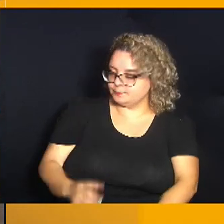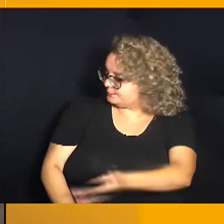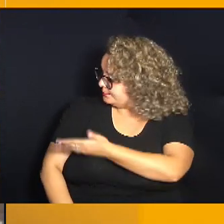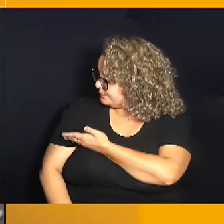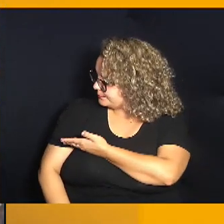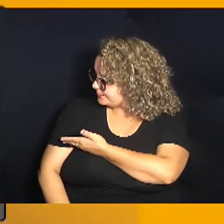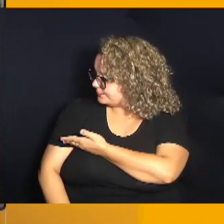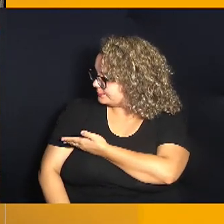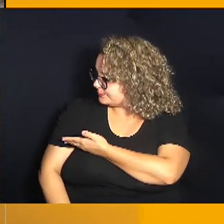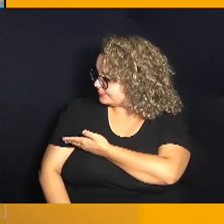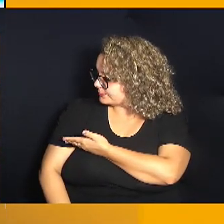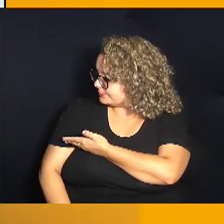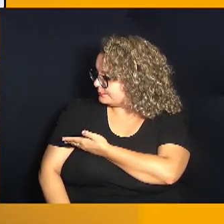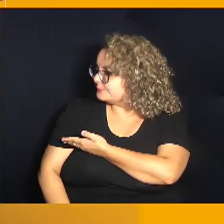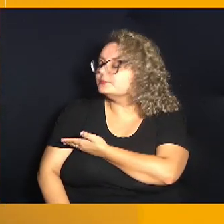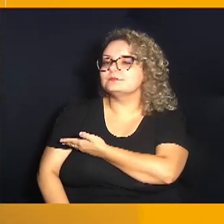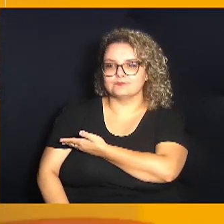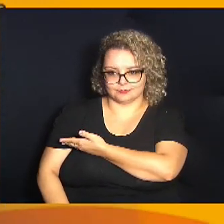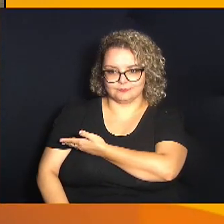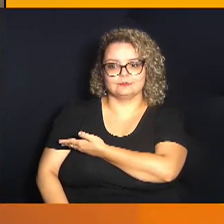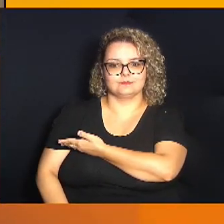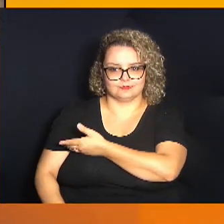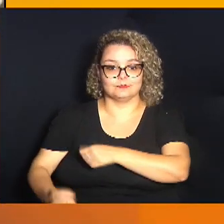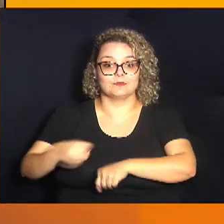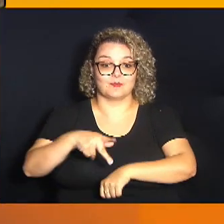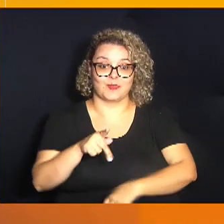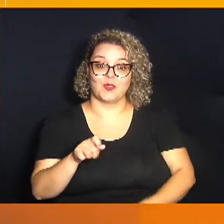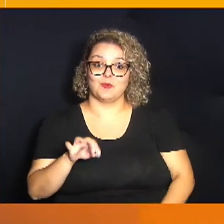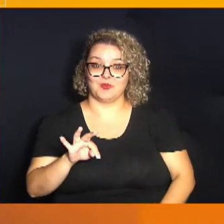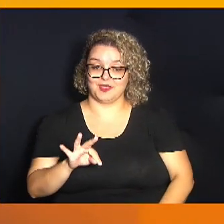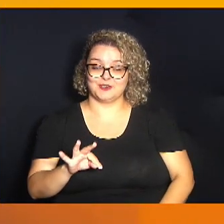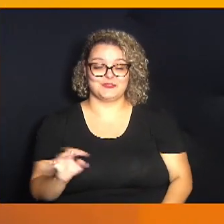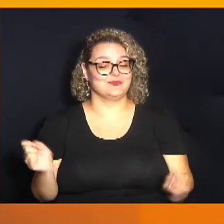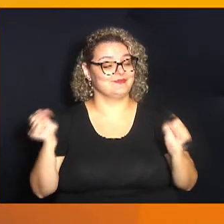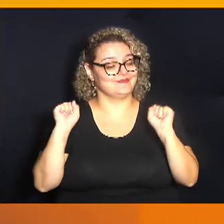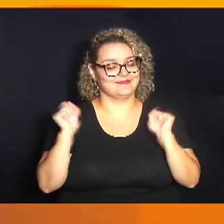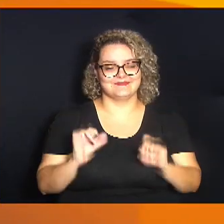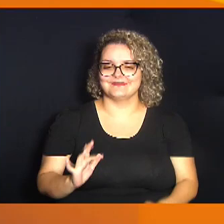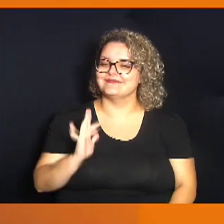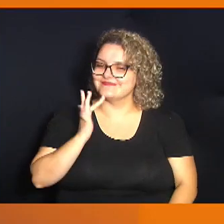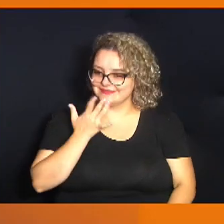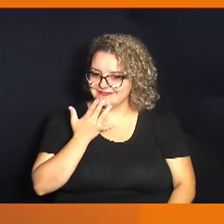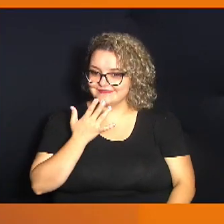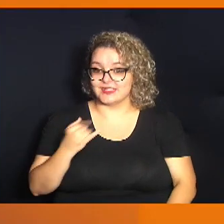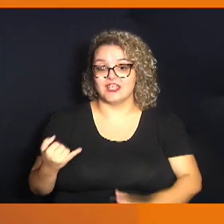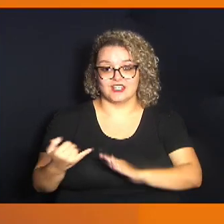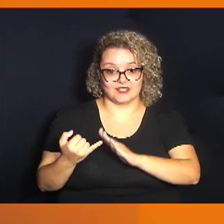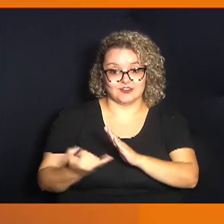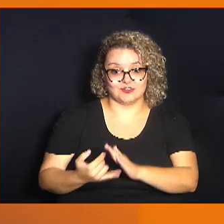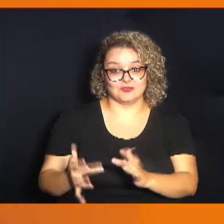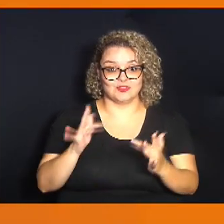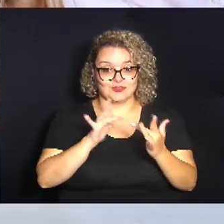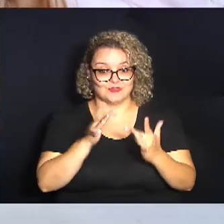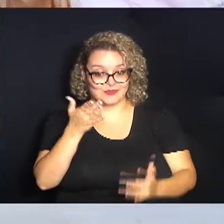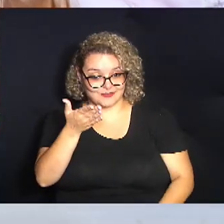no site da ONG, indique seu pet preferido e a instituição vai entrar em contato com